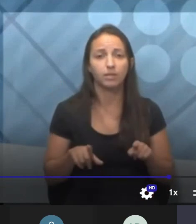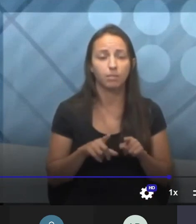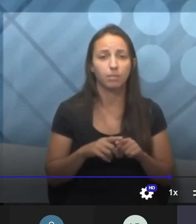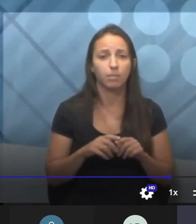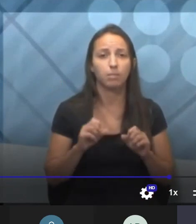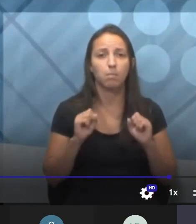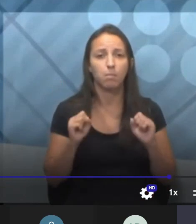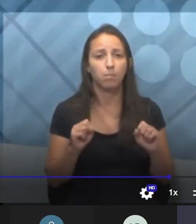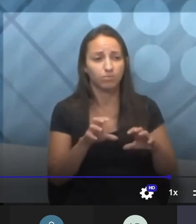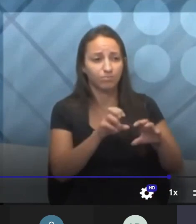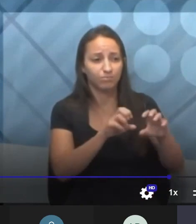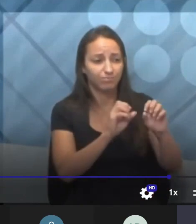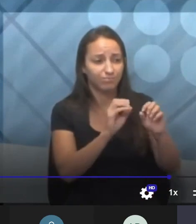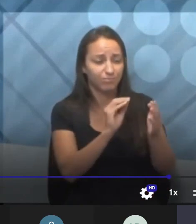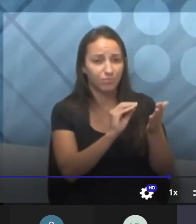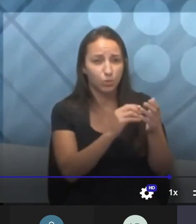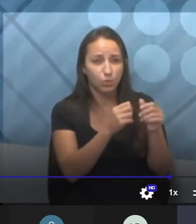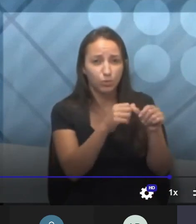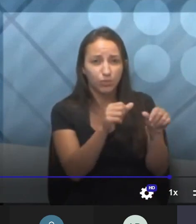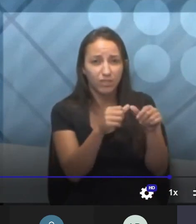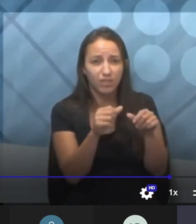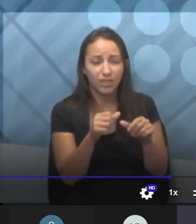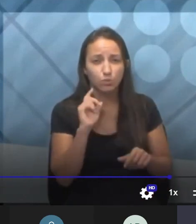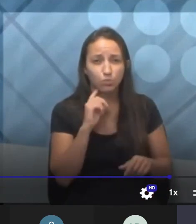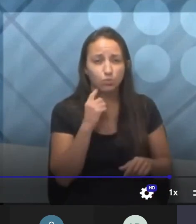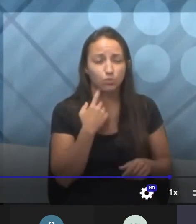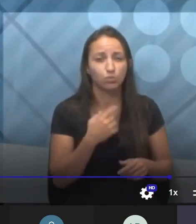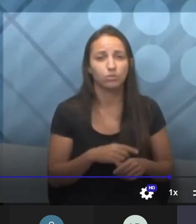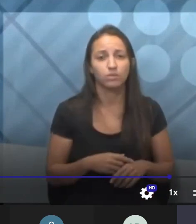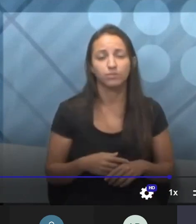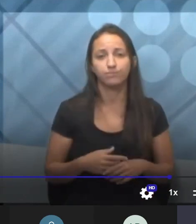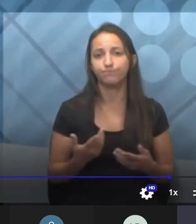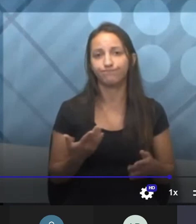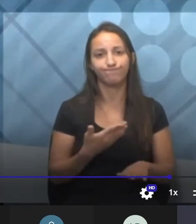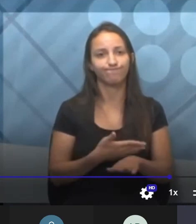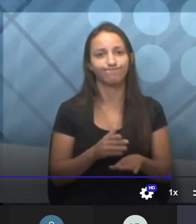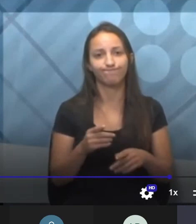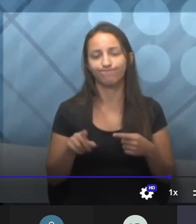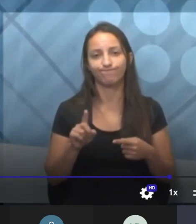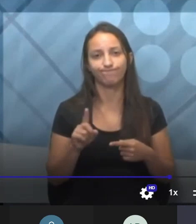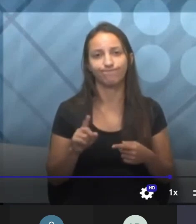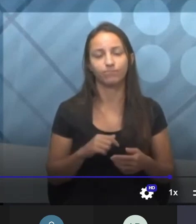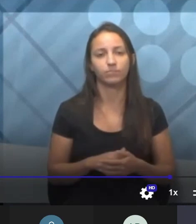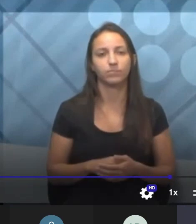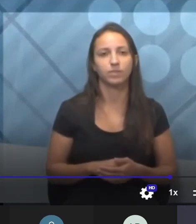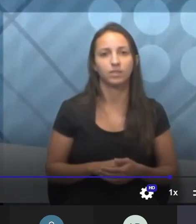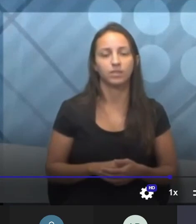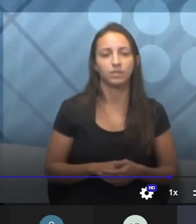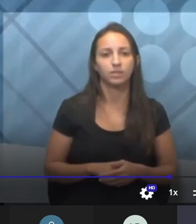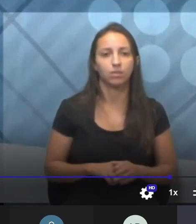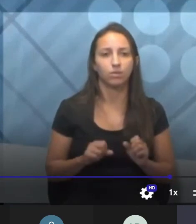acumular sujeira, então não é prático e por mais que possa dar um apelo visual,